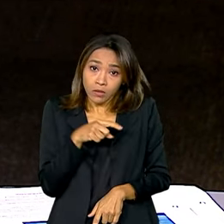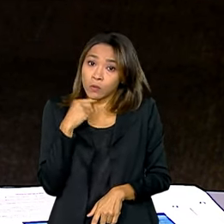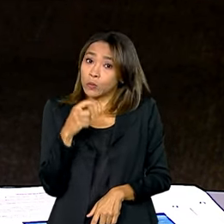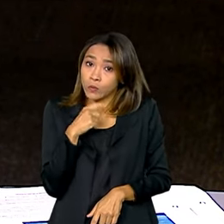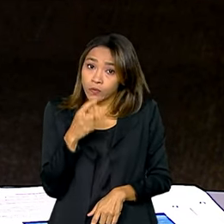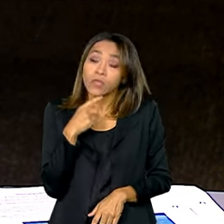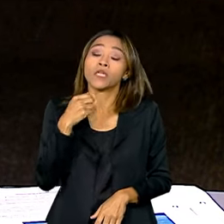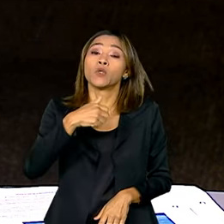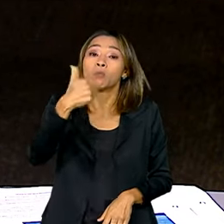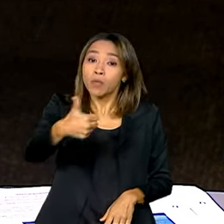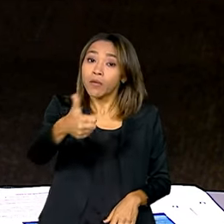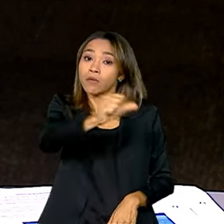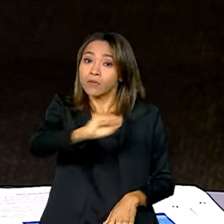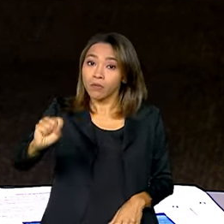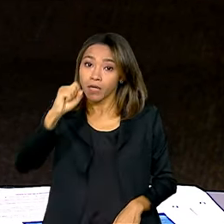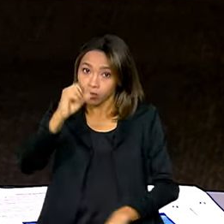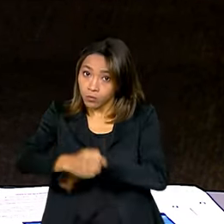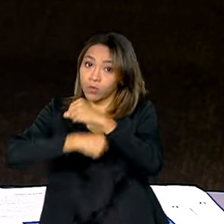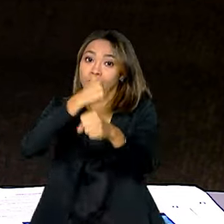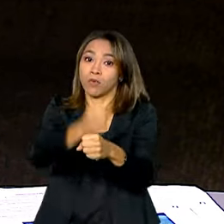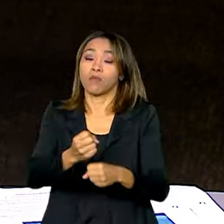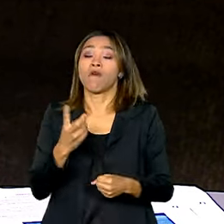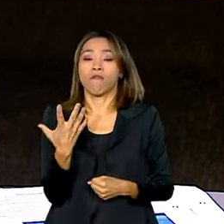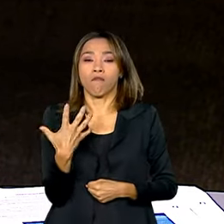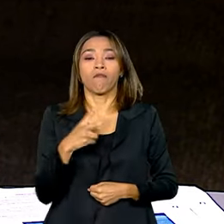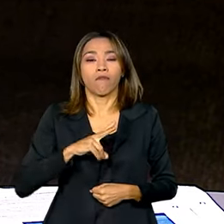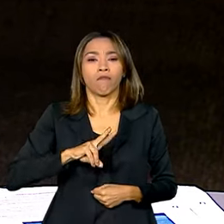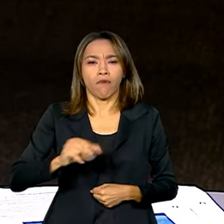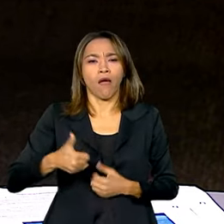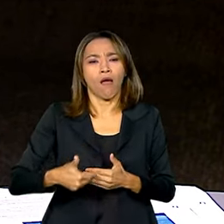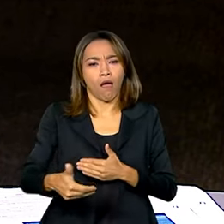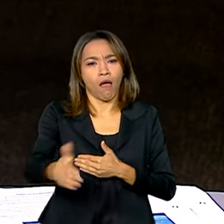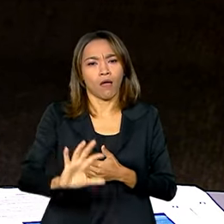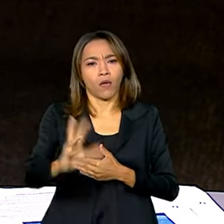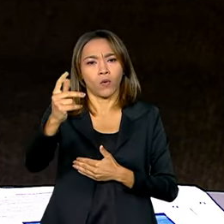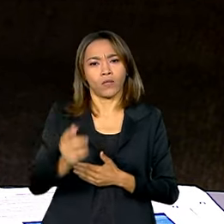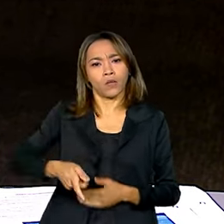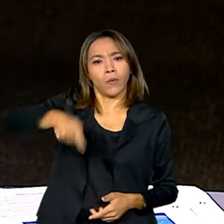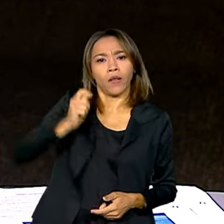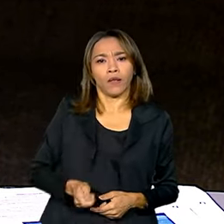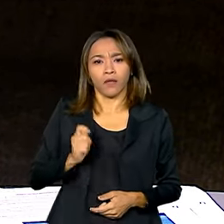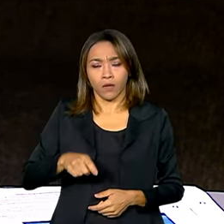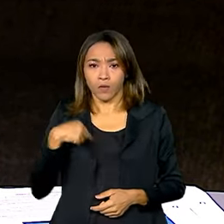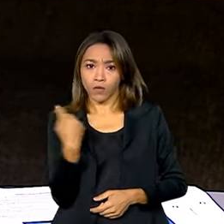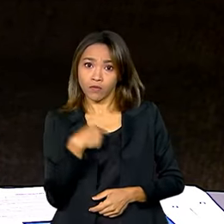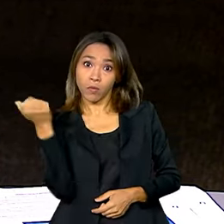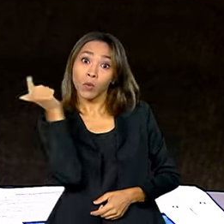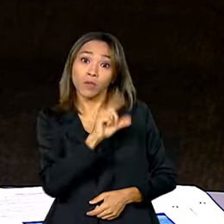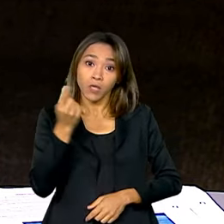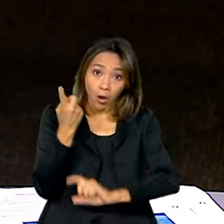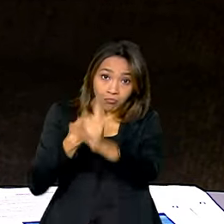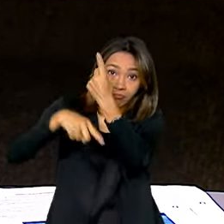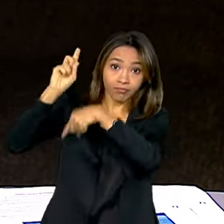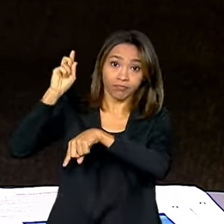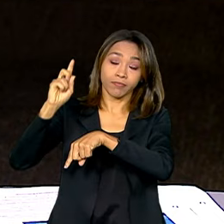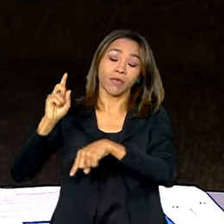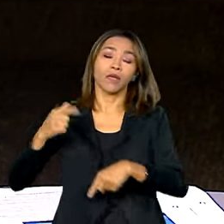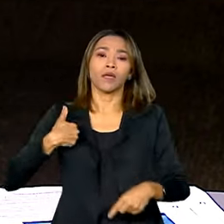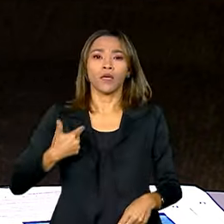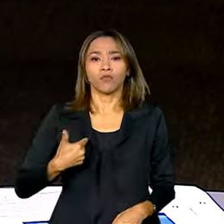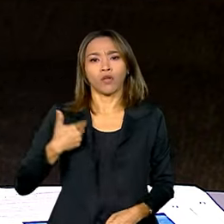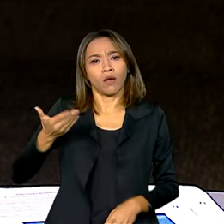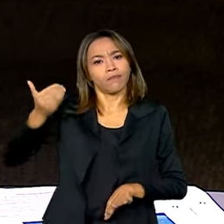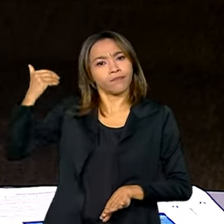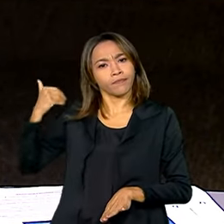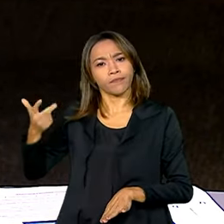primeiro semestre do ano que vem nós vamos ter o leilão, nós vamos ter sucesso nesse leilão. E como eu disse inicialmente, como